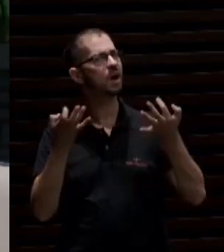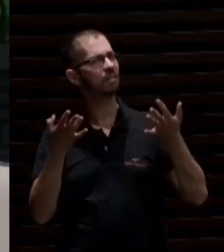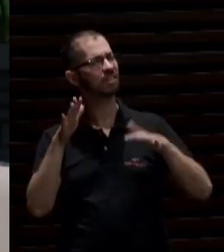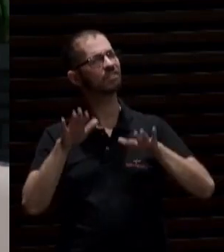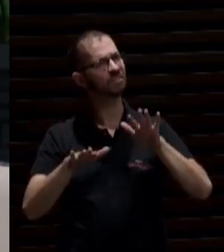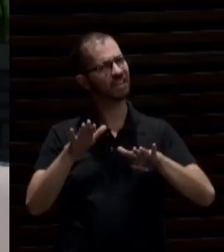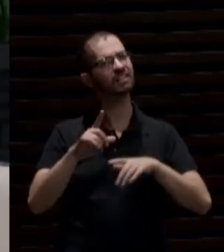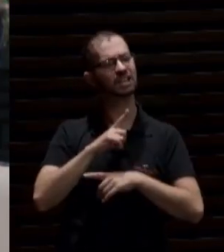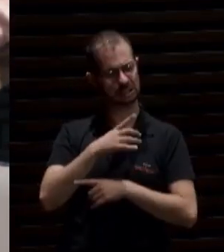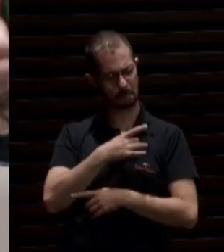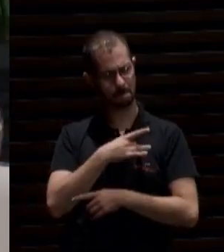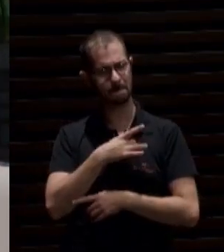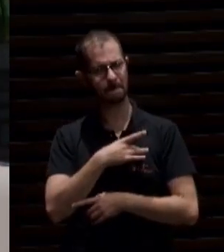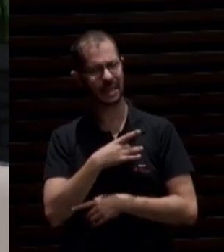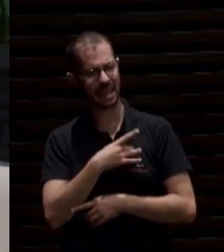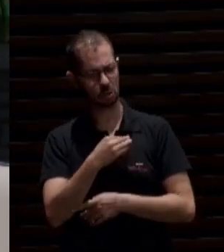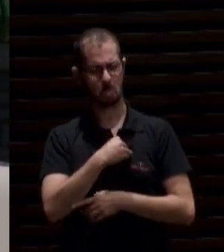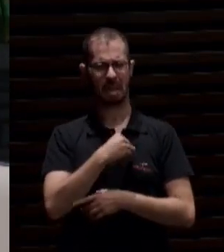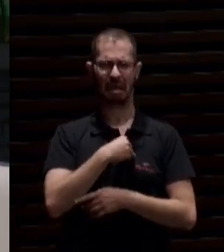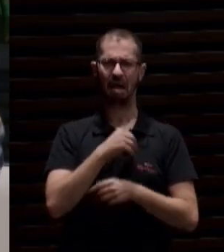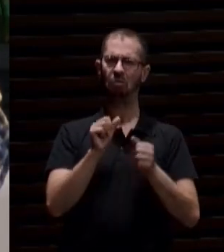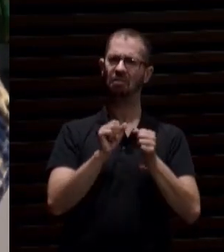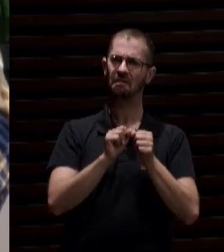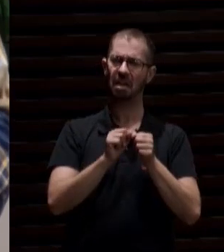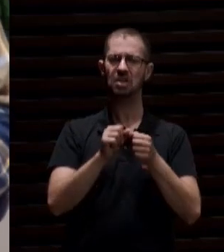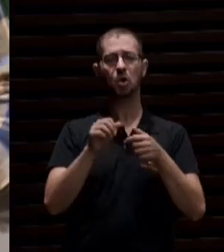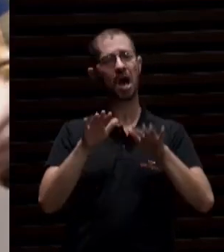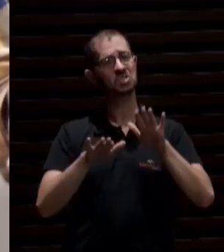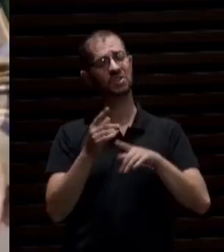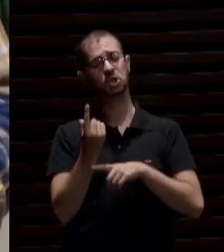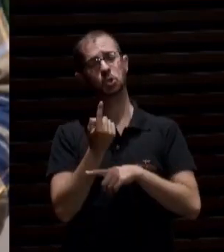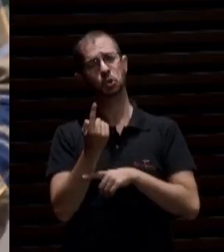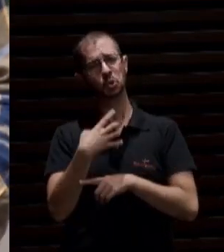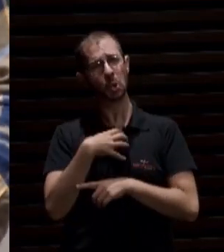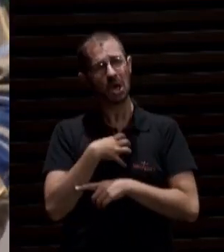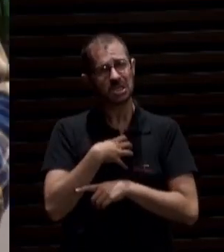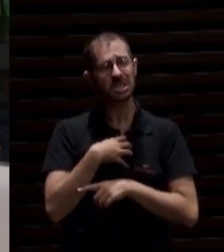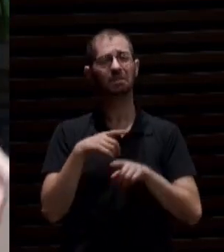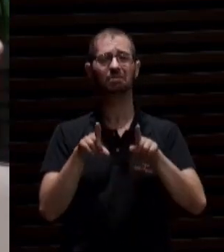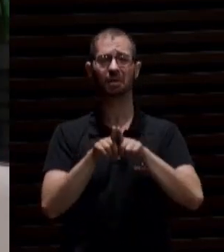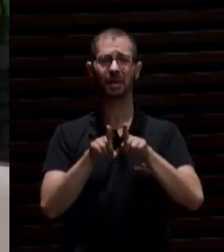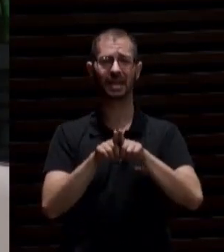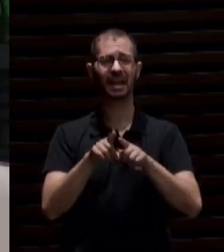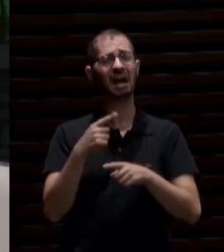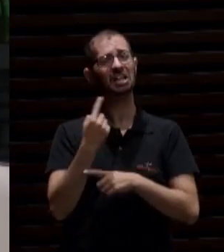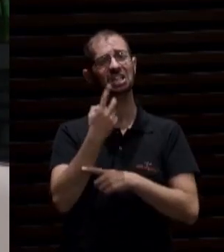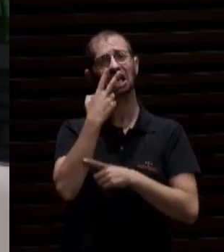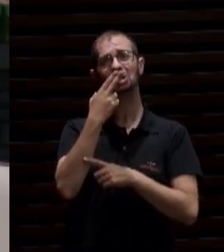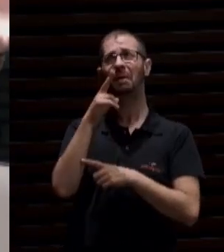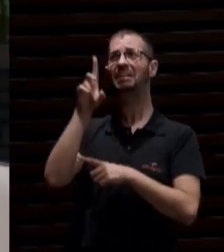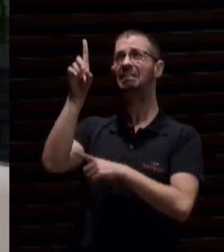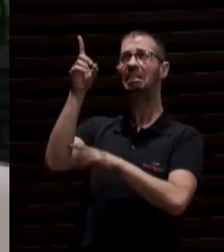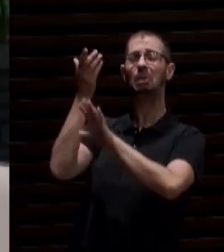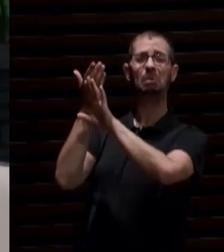com medo por conta de algum pecado que cometemos, ou em solidão dentro de casa quando não temos ninguém, e nós achamos que parece que o Senhor não